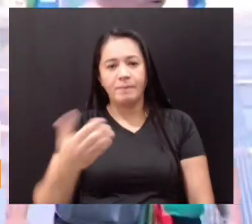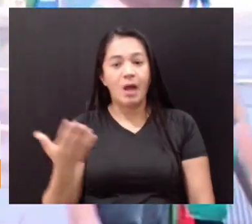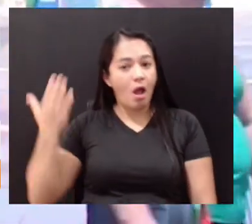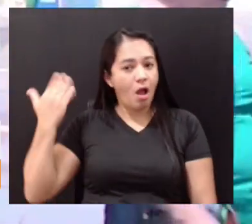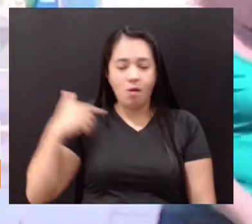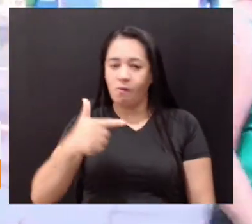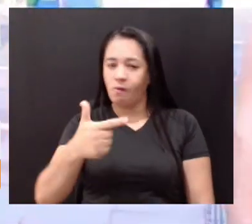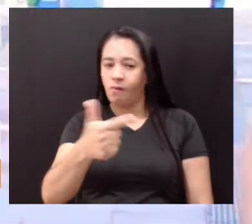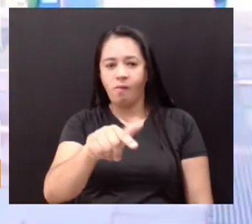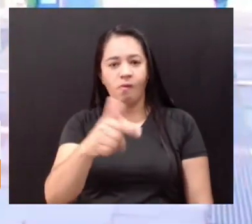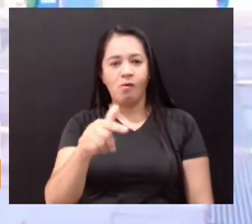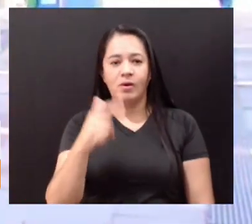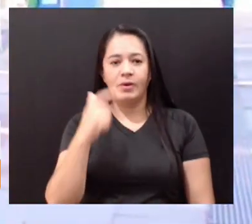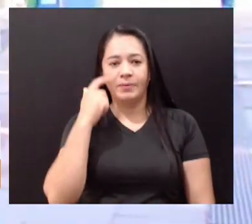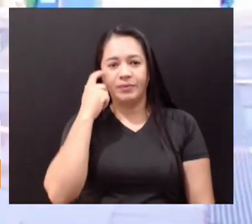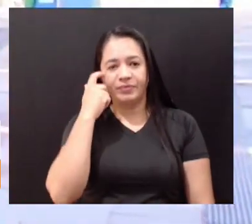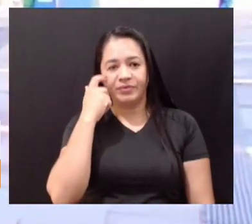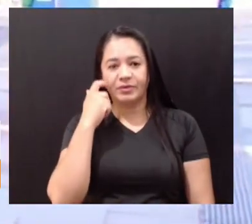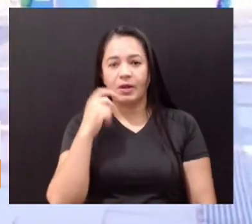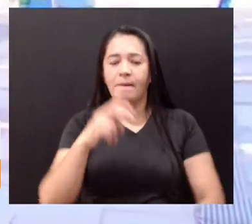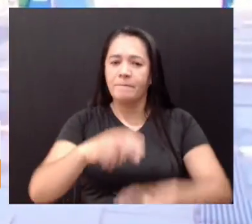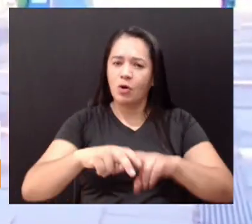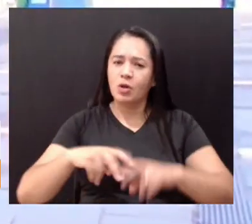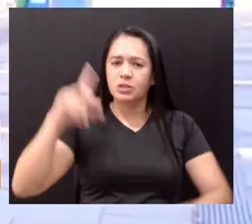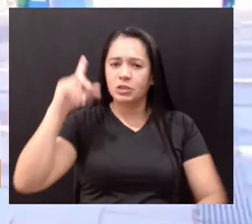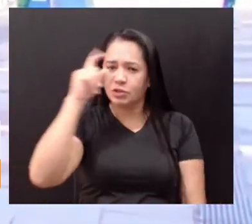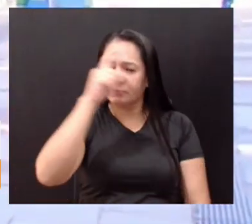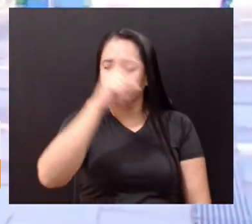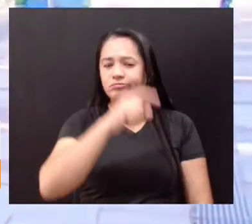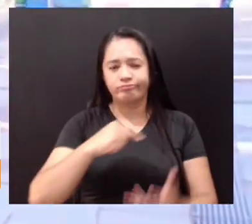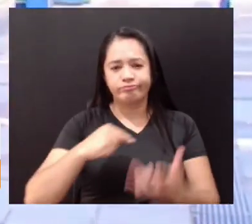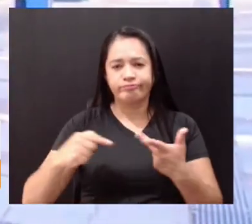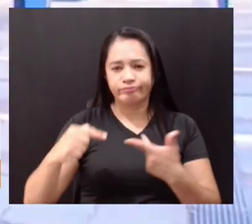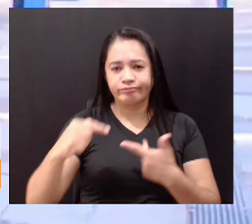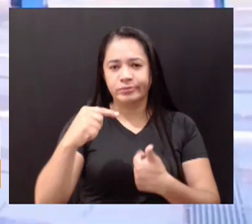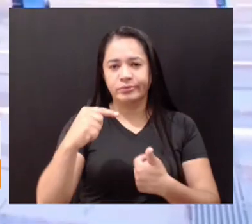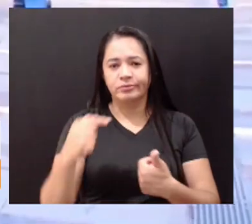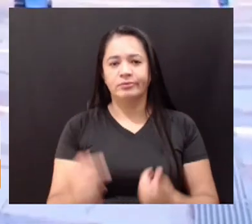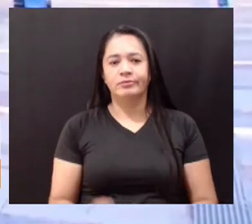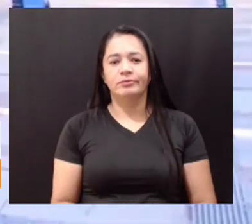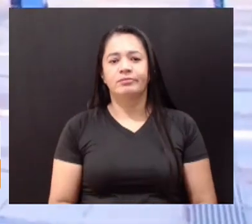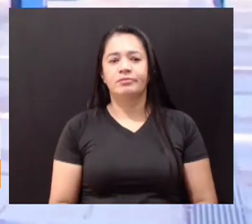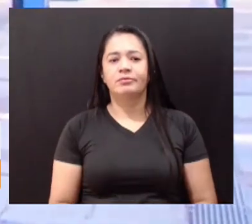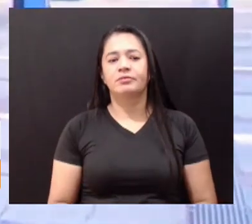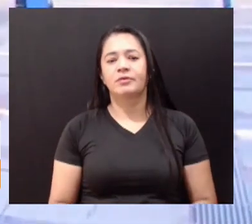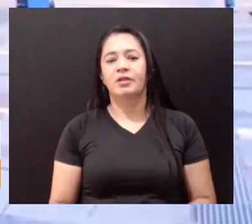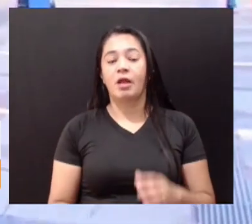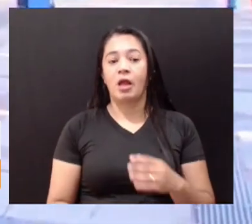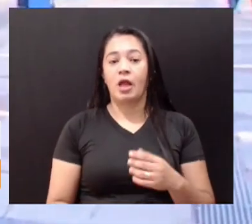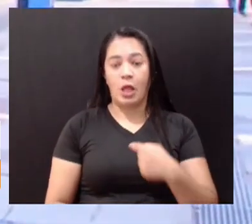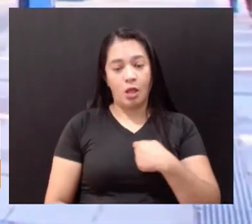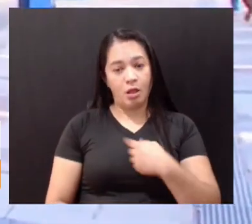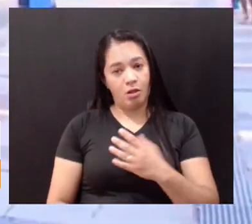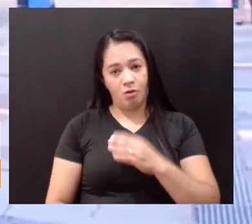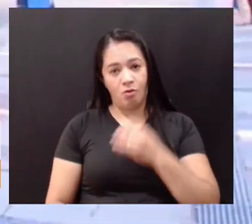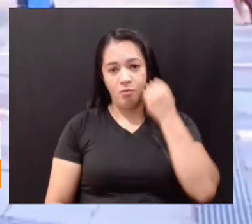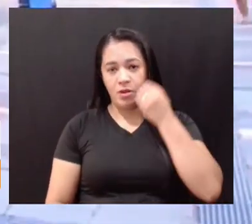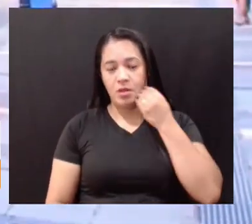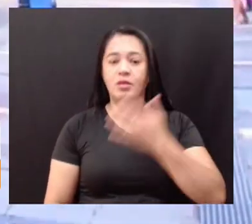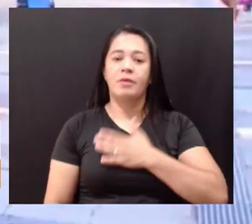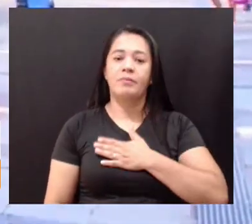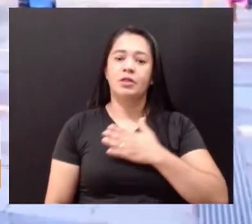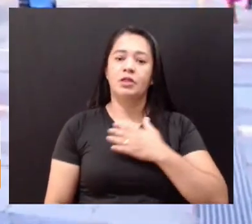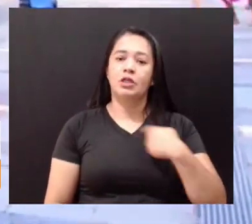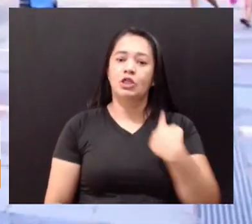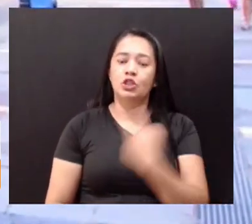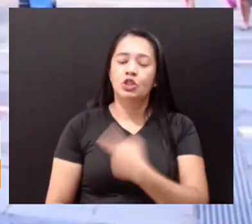acho que até mesmo pelas dificuldades e tudo isso, né, pelo menos falo pelo meu caso, né, a gente começou bem cedo a trabalhar e tudo